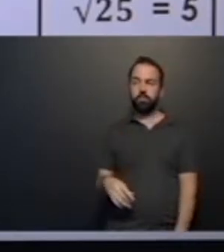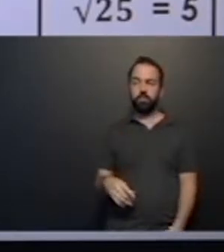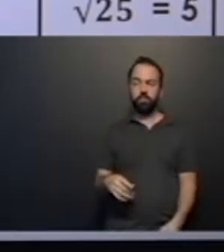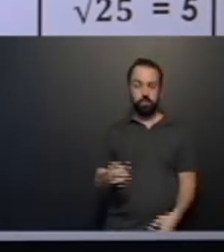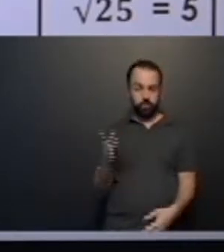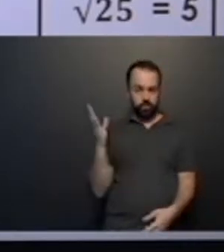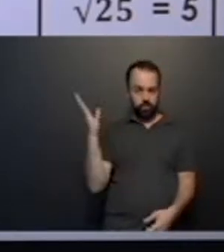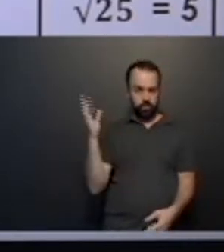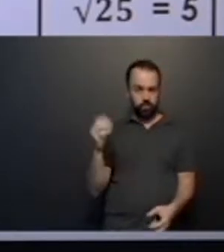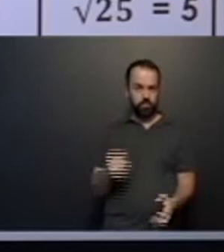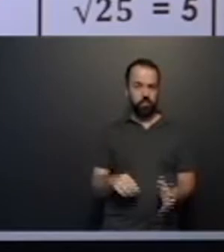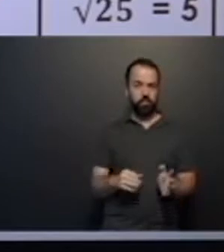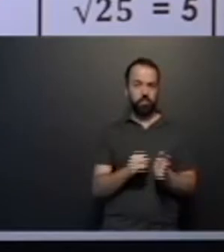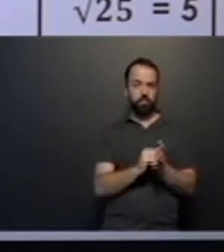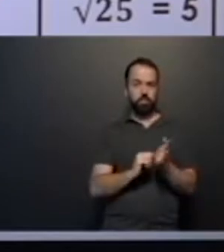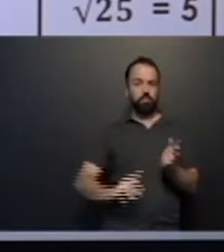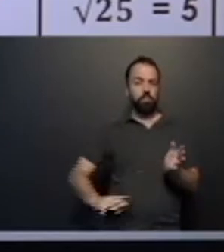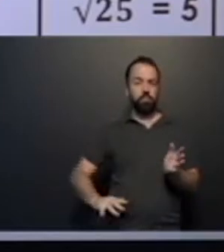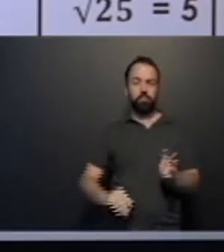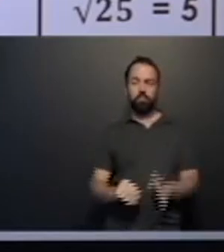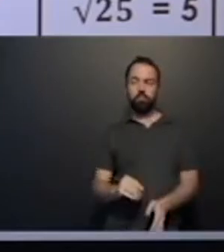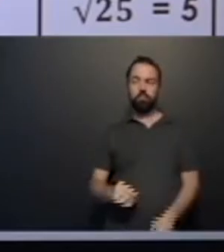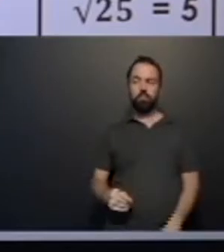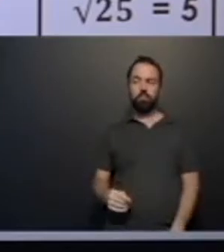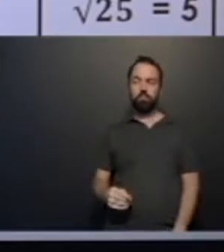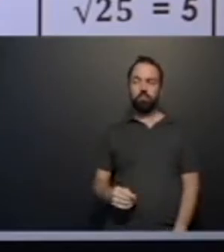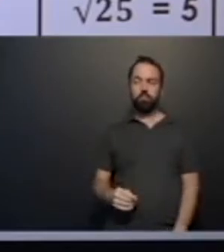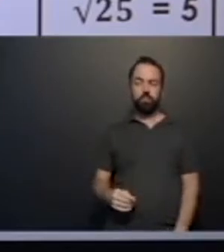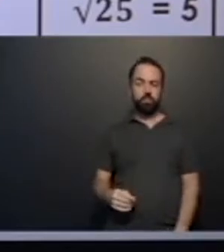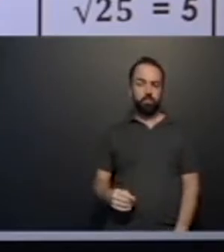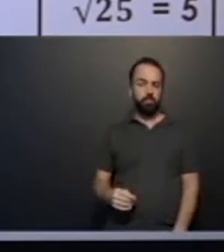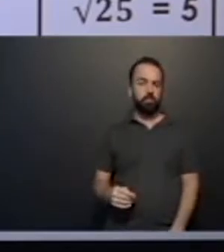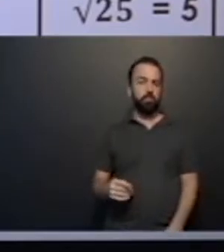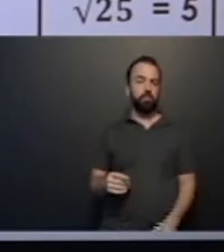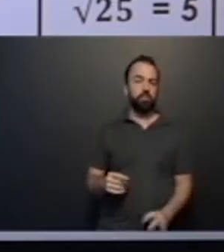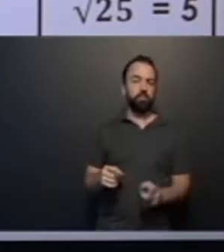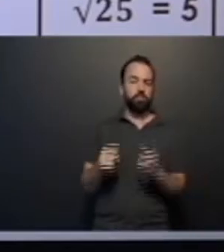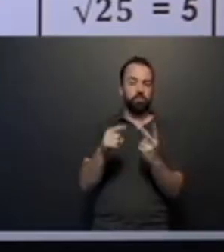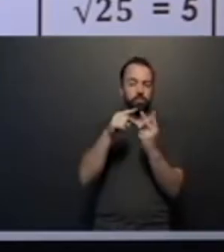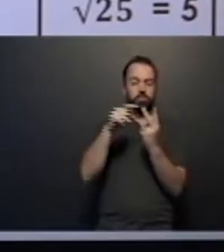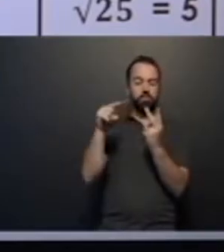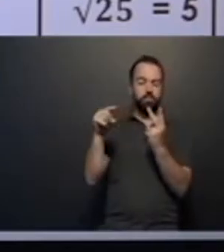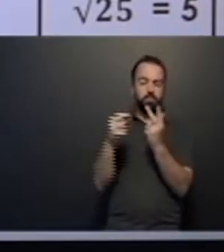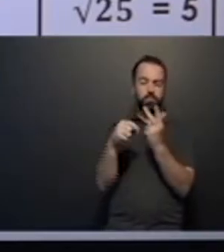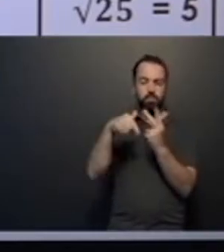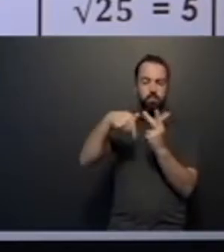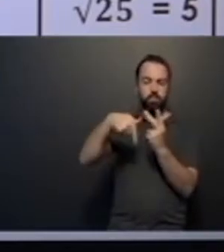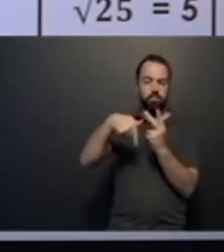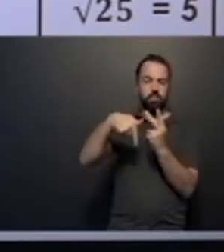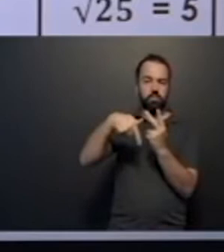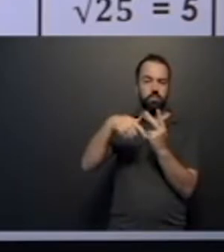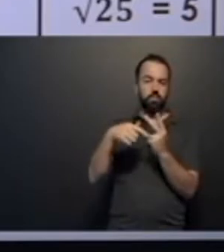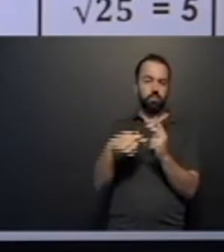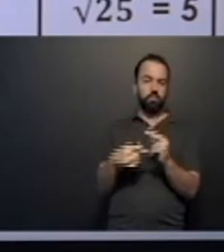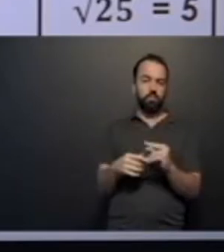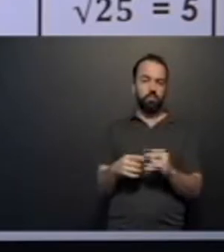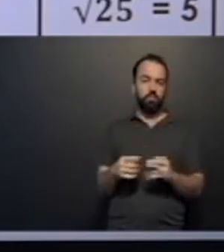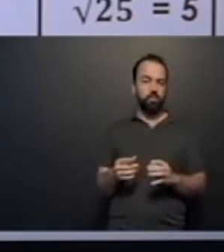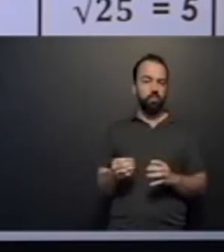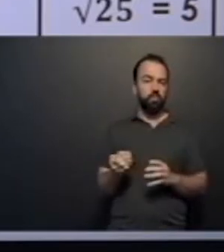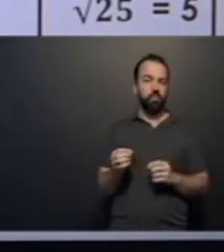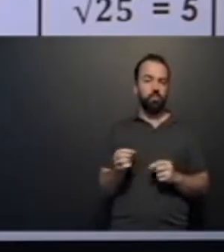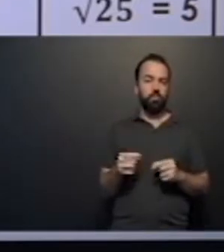e daí vem uma questão para pensarmos é o número irracional raiz quadrada de sete está